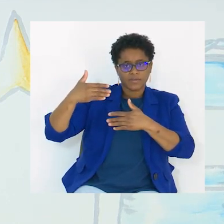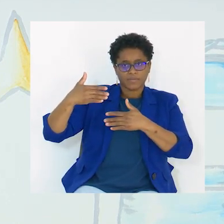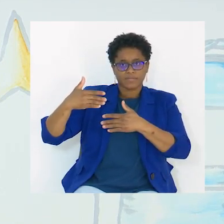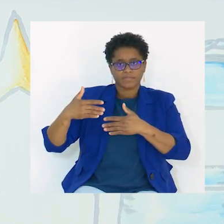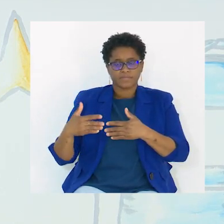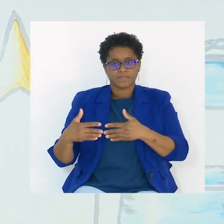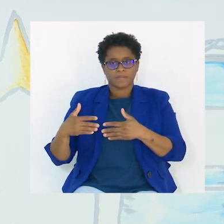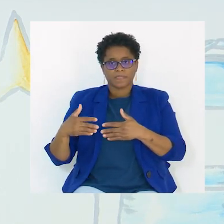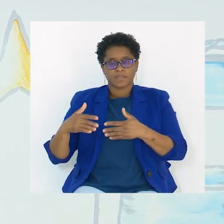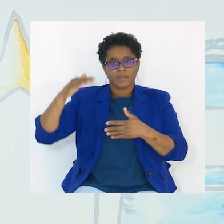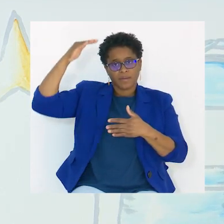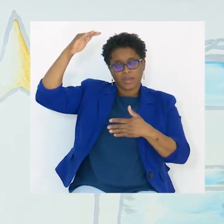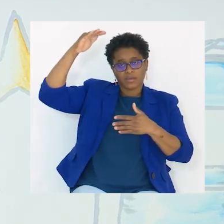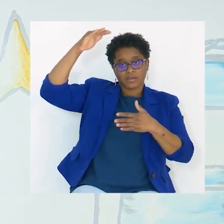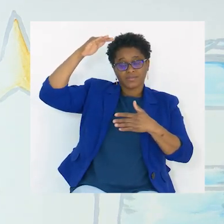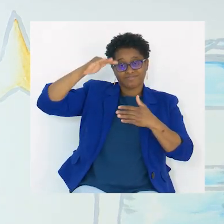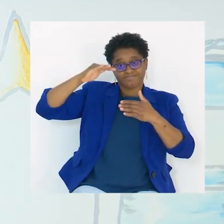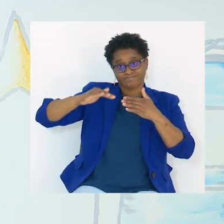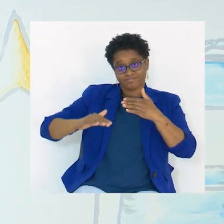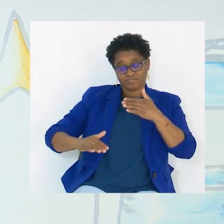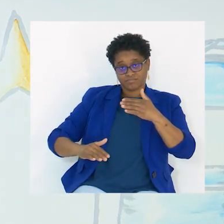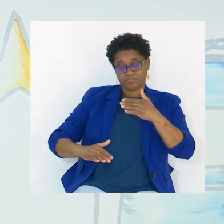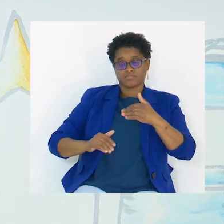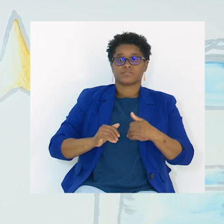de maior para menor,